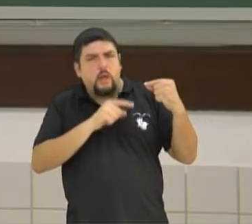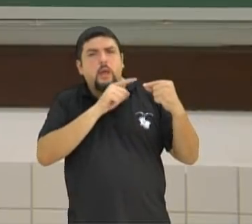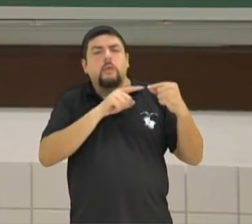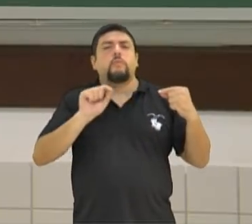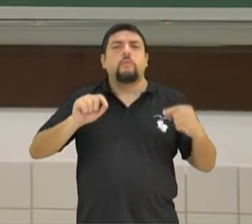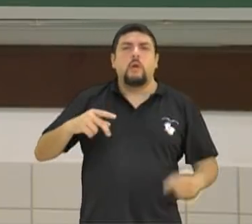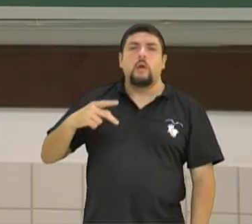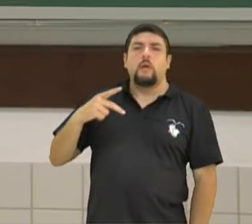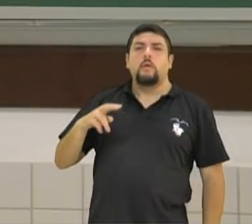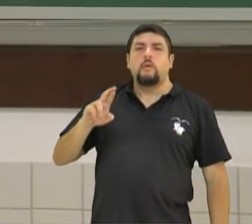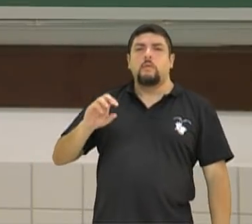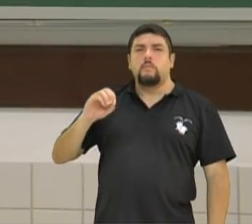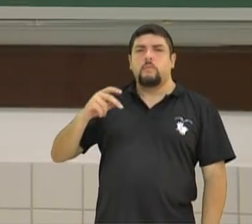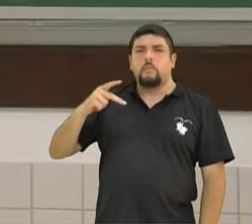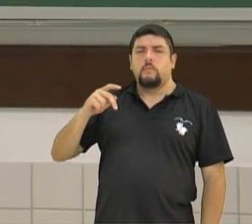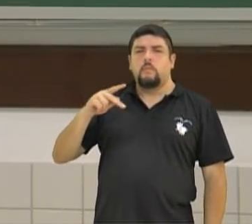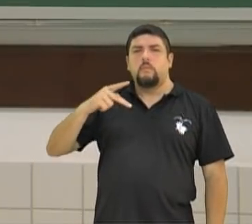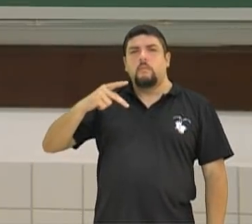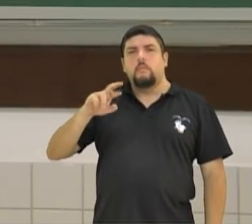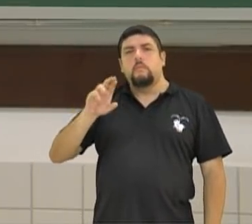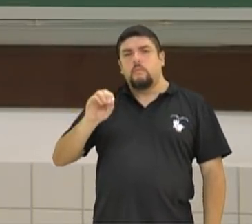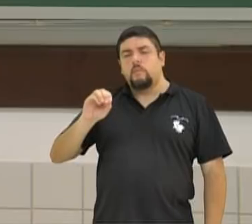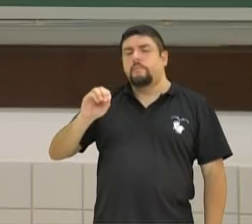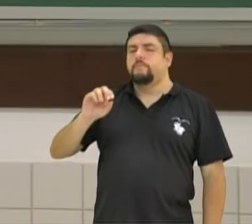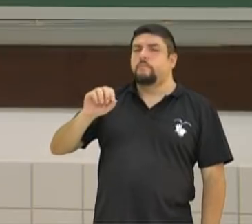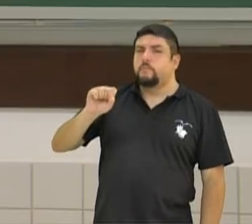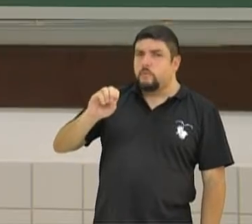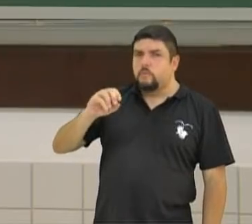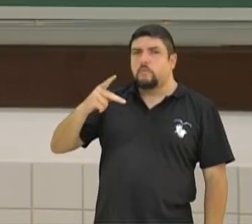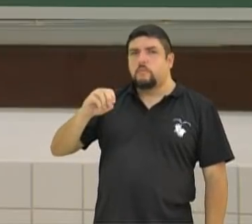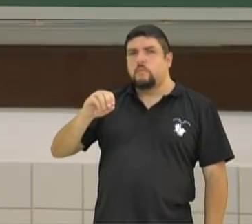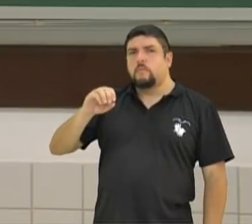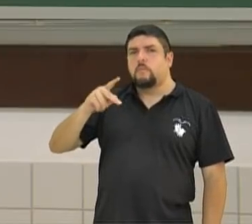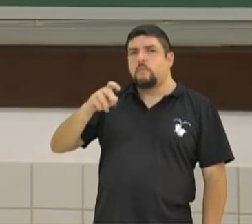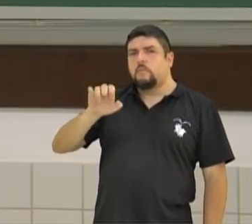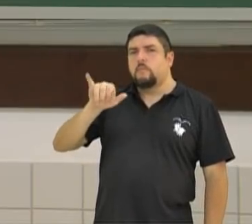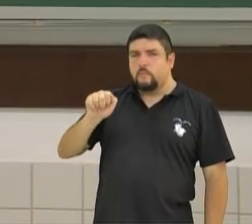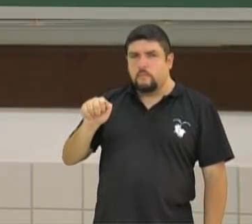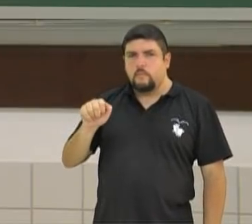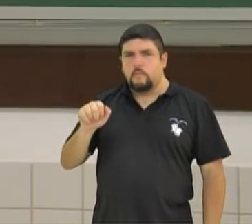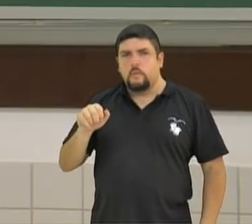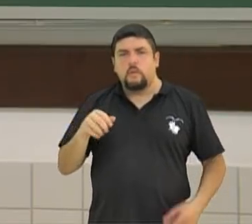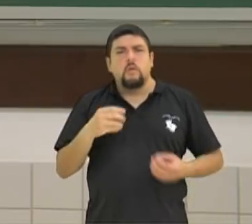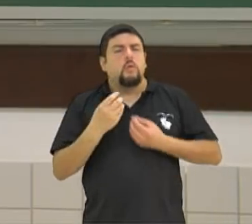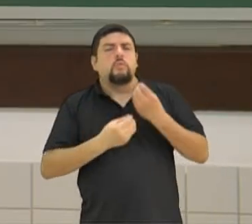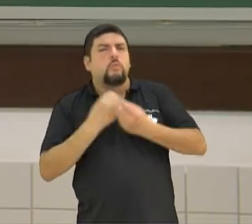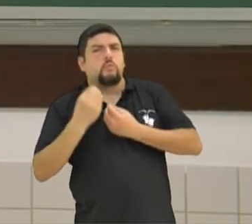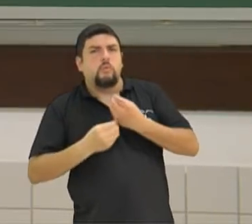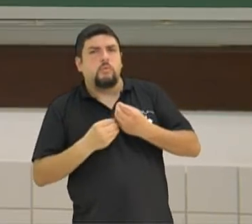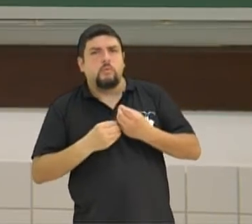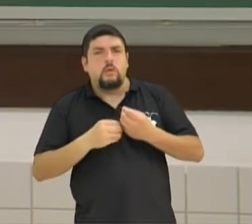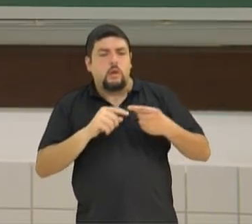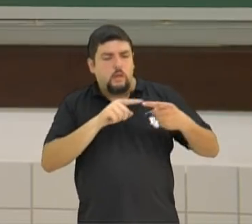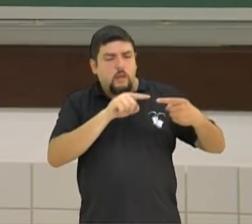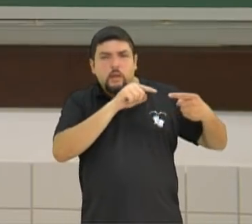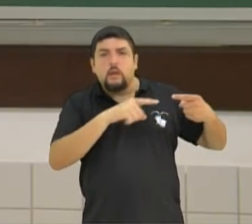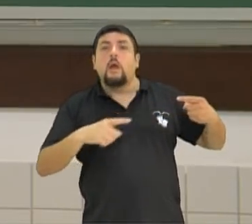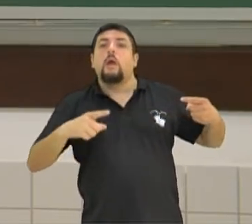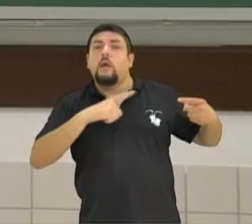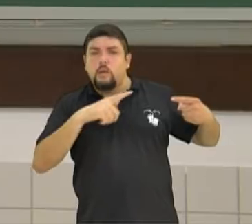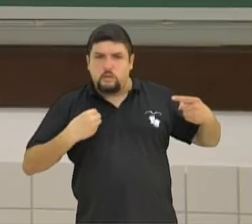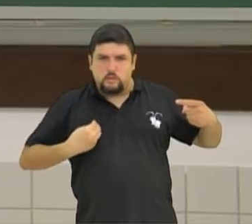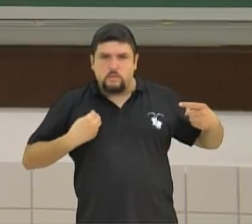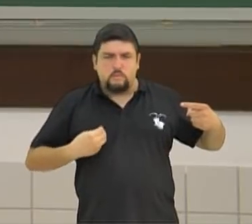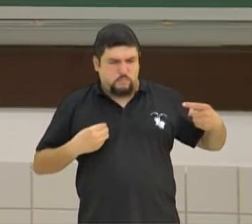né, a mesma coisa, né? Tem o mesmo significado e sentido, certo? Então, como que ocorre essa personificação ou